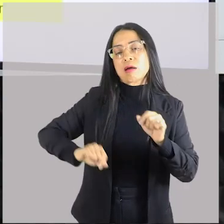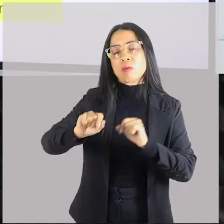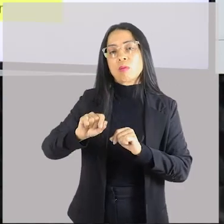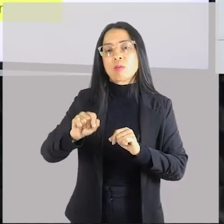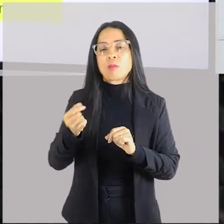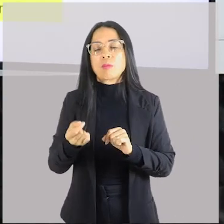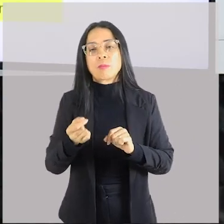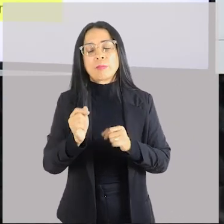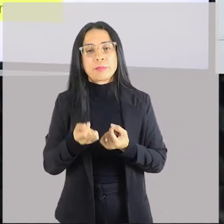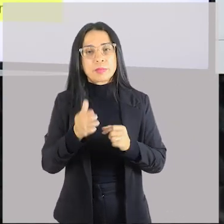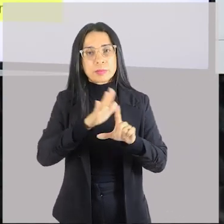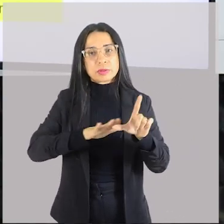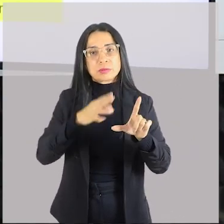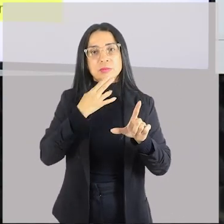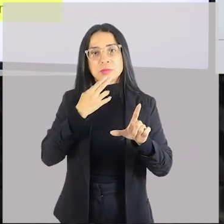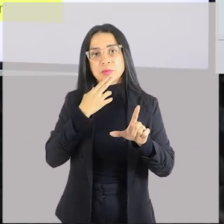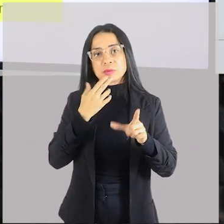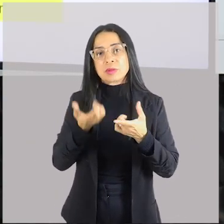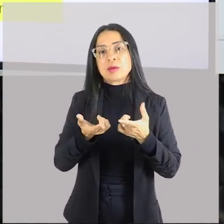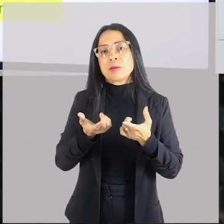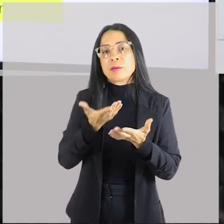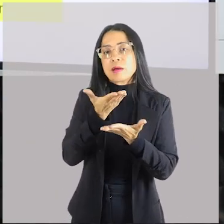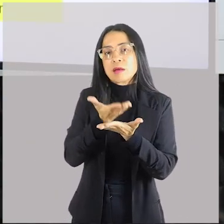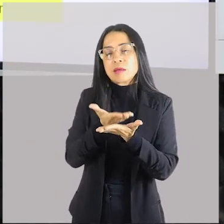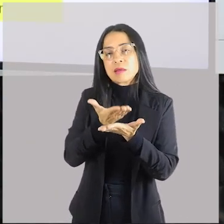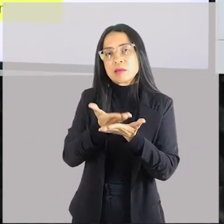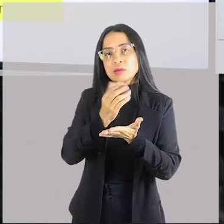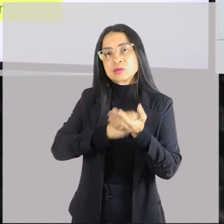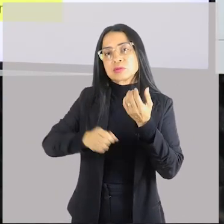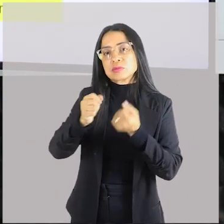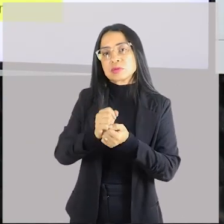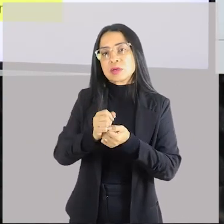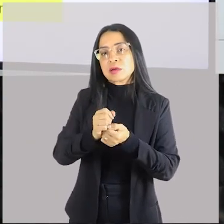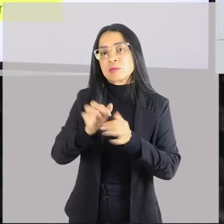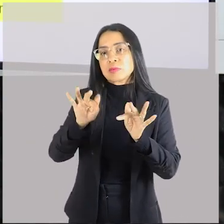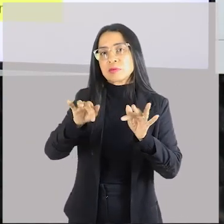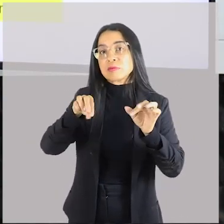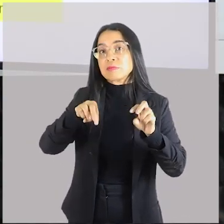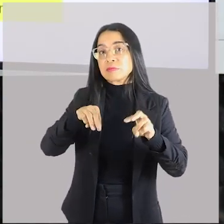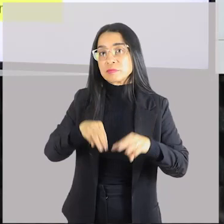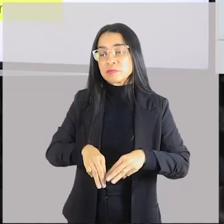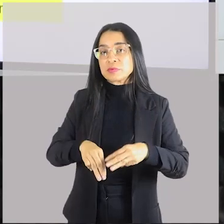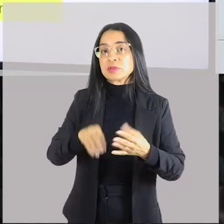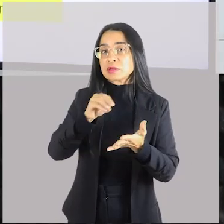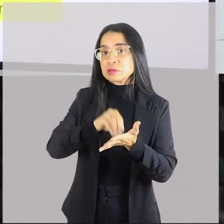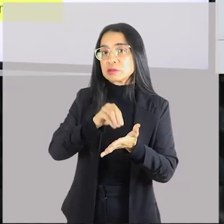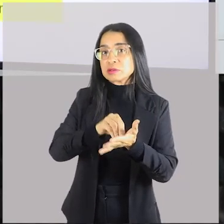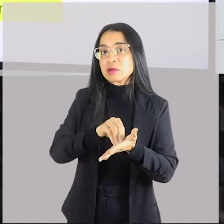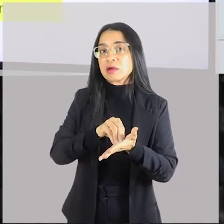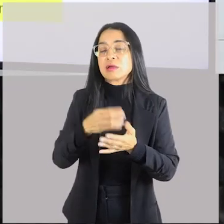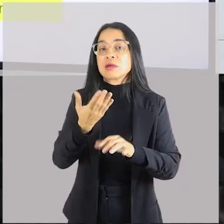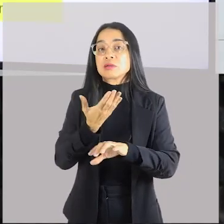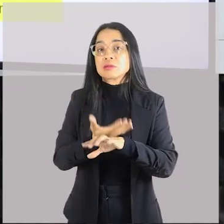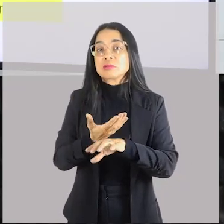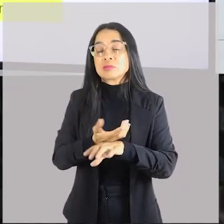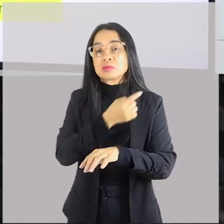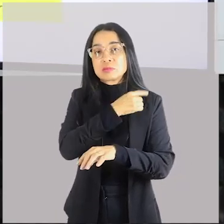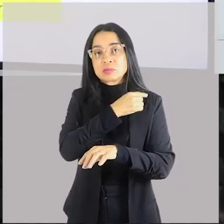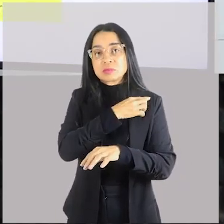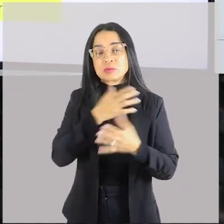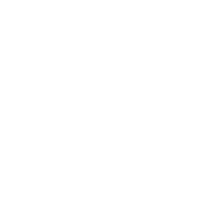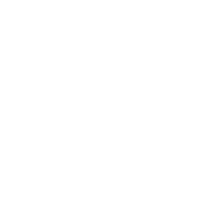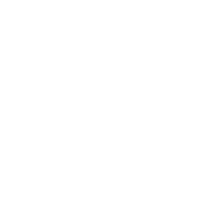Dias paraa gente aumentar esse conteúdo dos estudos para quitação das pendências professor Marcos dominío professor de arte um abraço gente